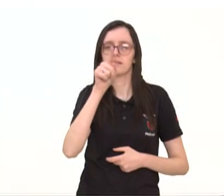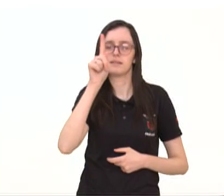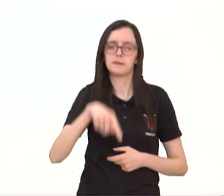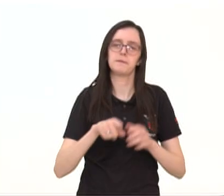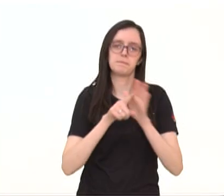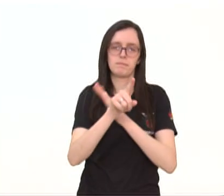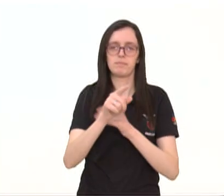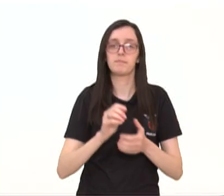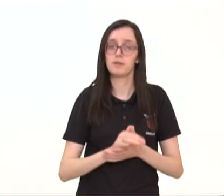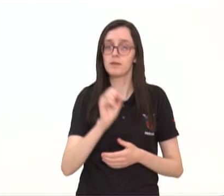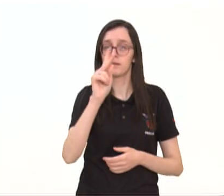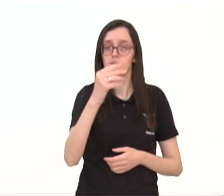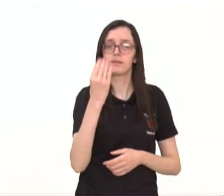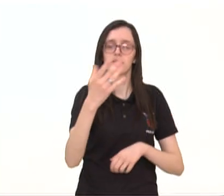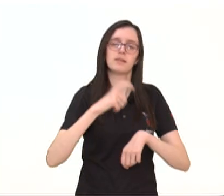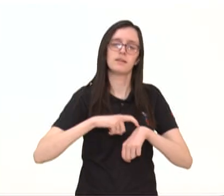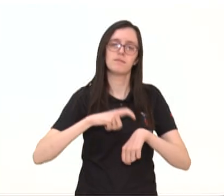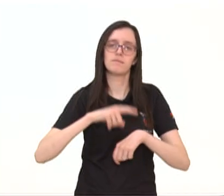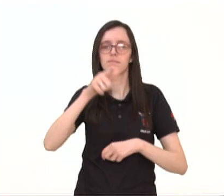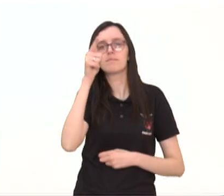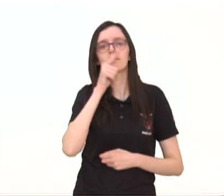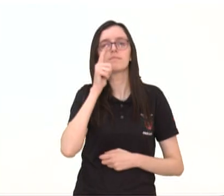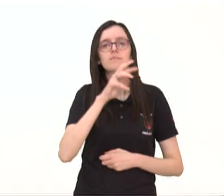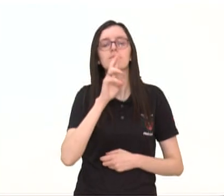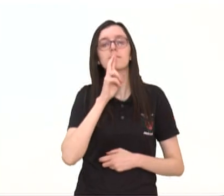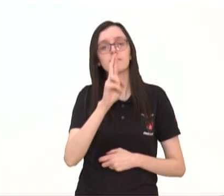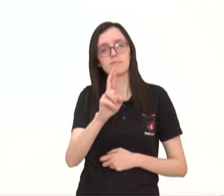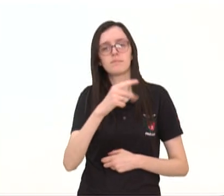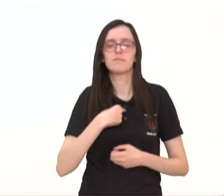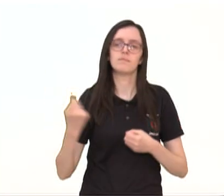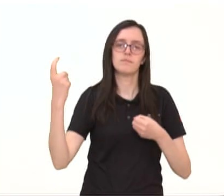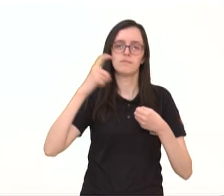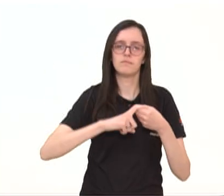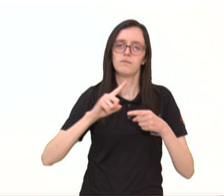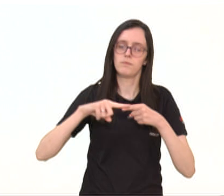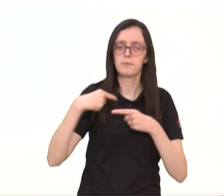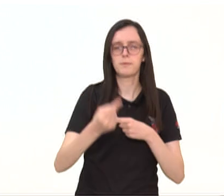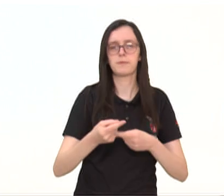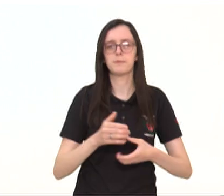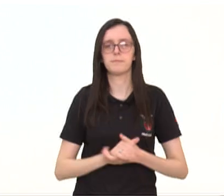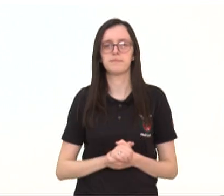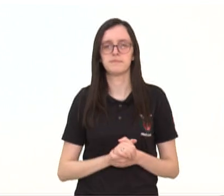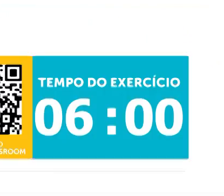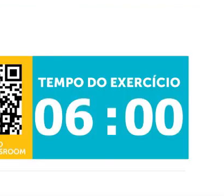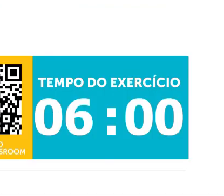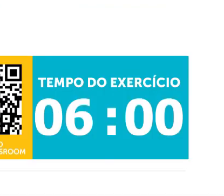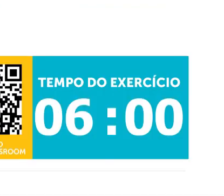essa questão, ok? Eu vou dar um tempinho para você responder e eu volto na sequência.